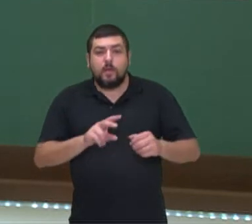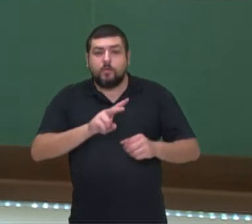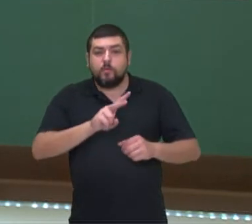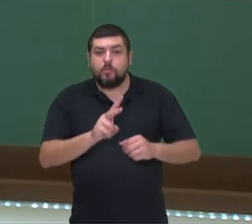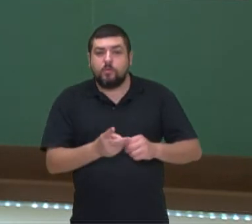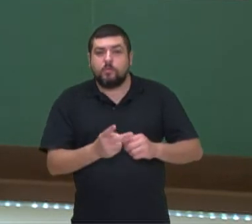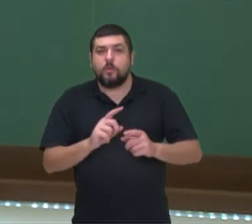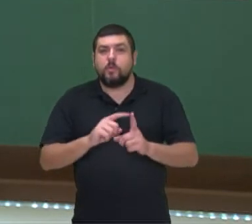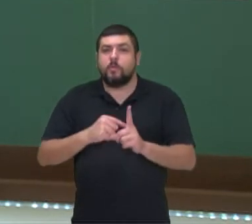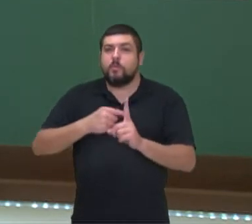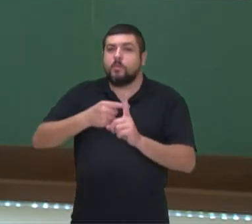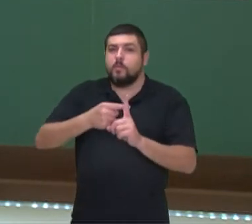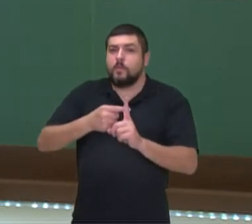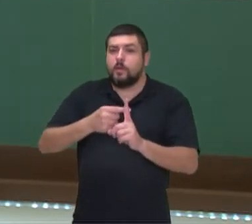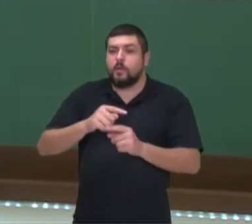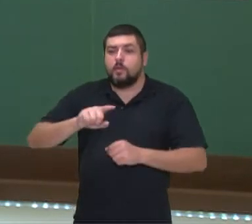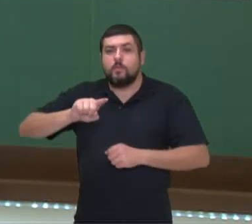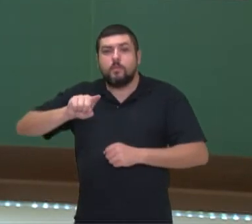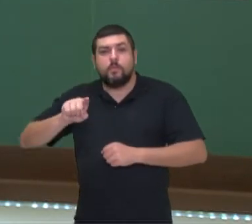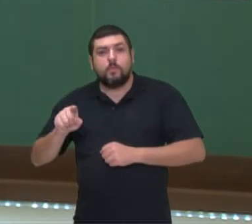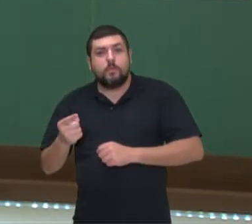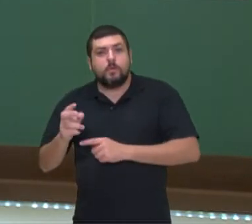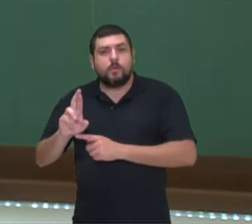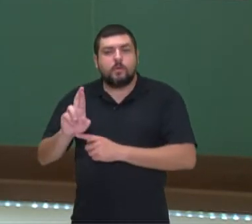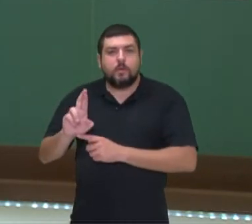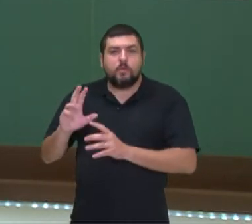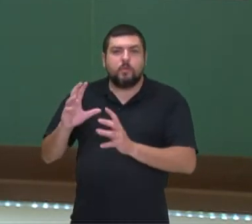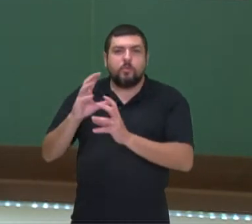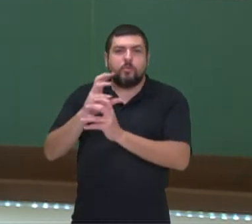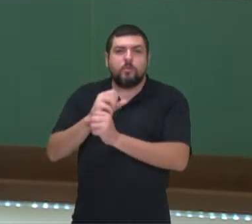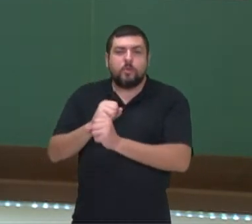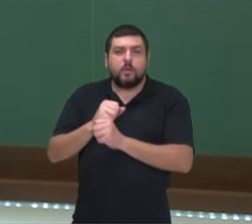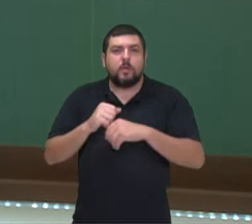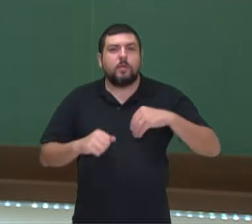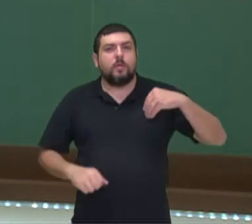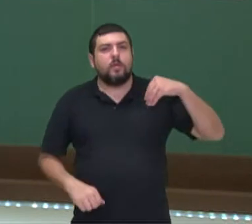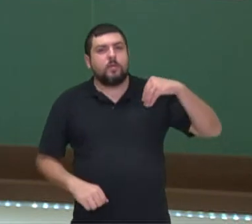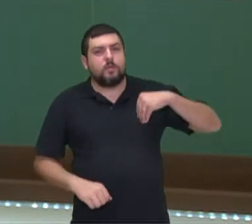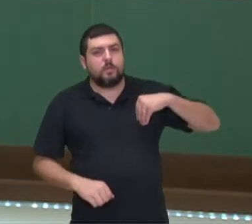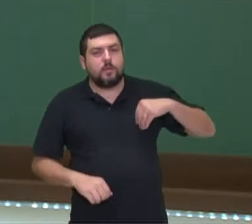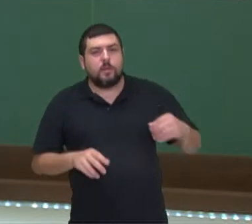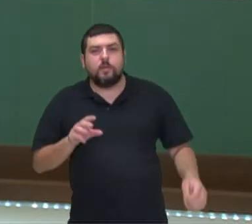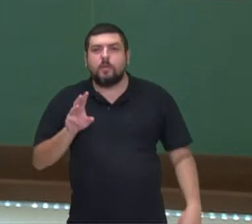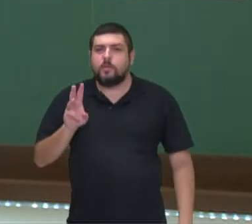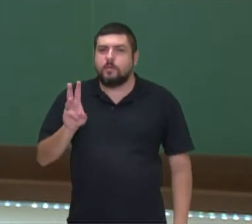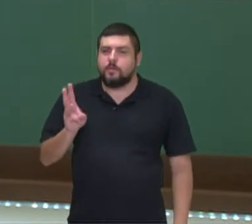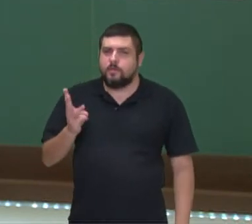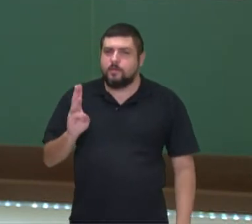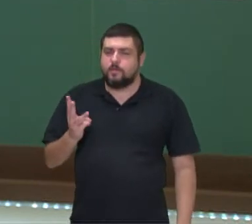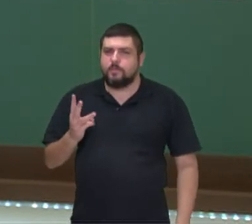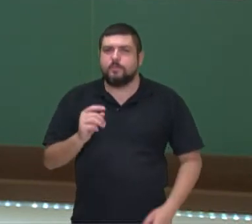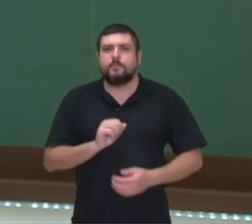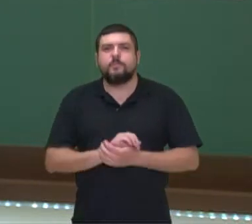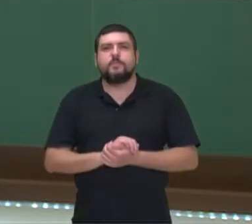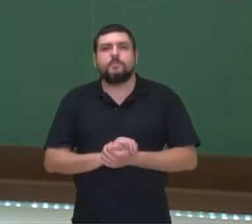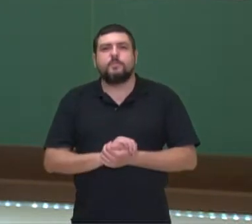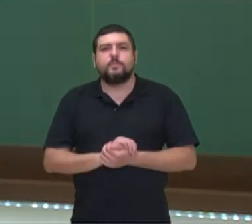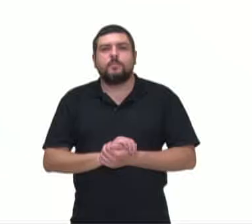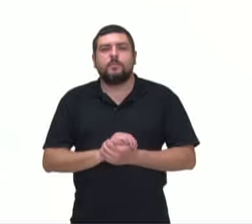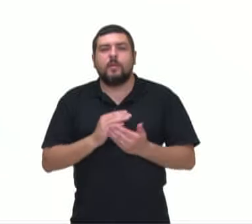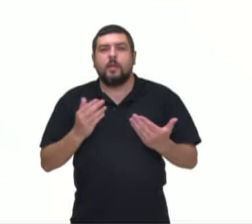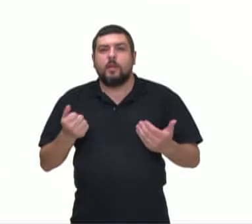mais R$1.000 de comissão da sua venda. Então, o salário dele será R$3.000. Isso mesmo. Então, foi